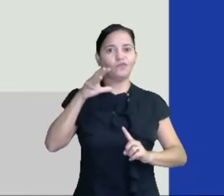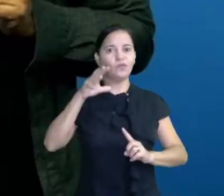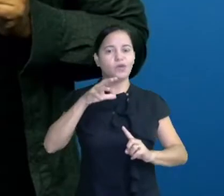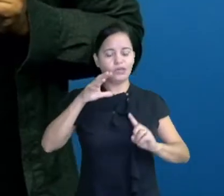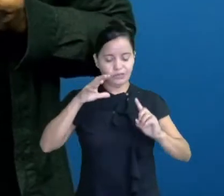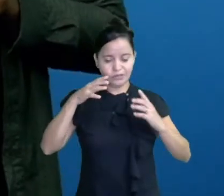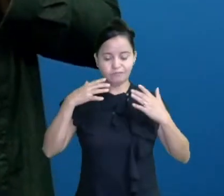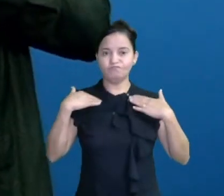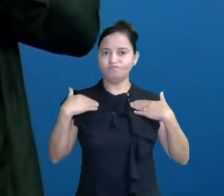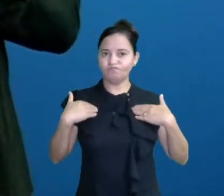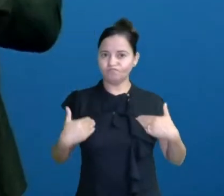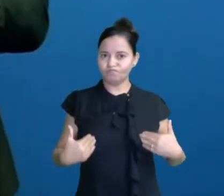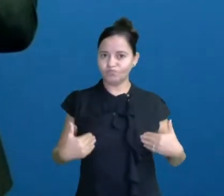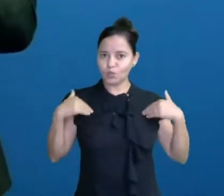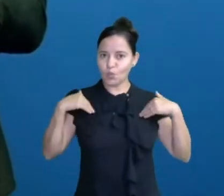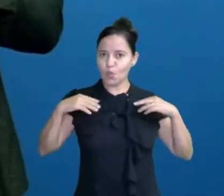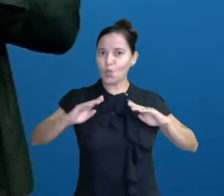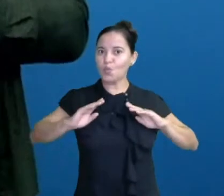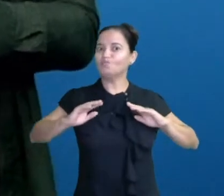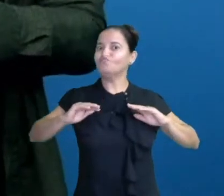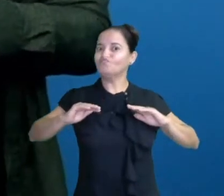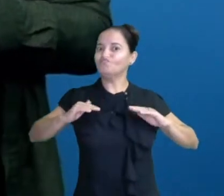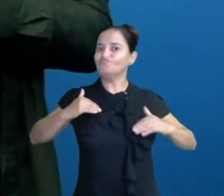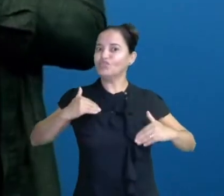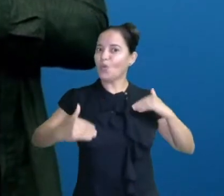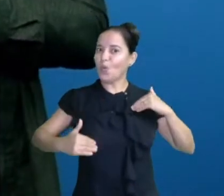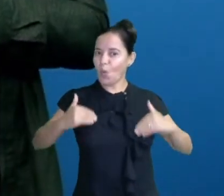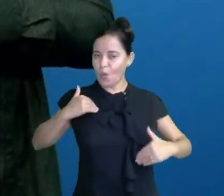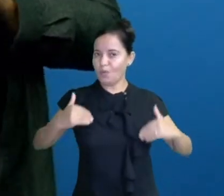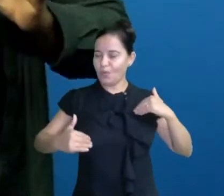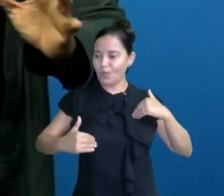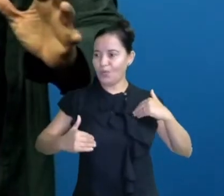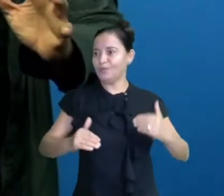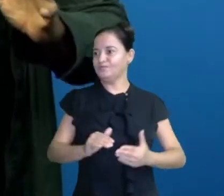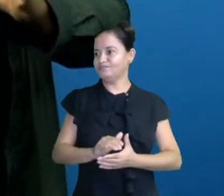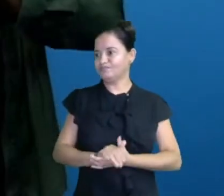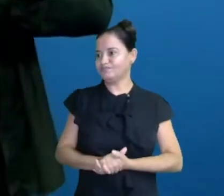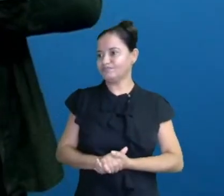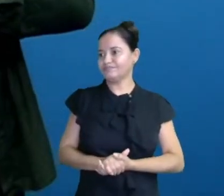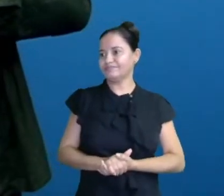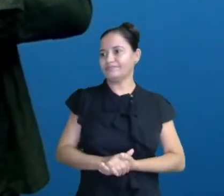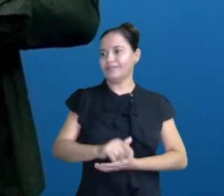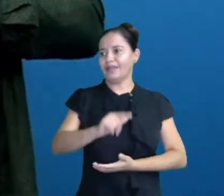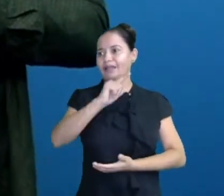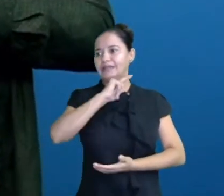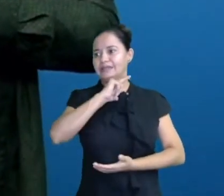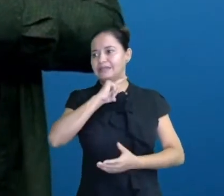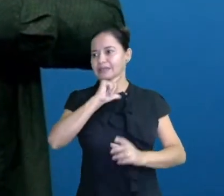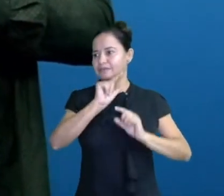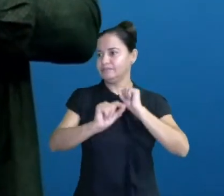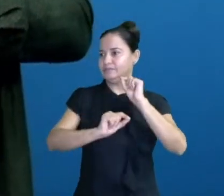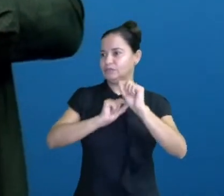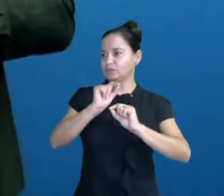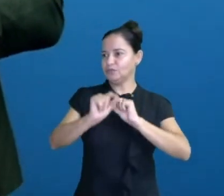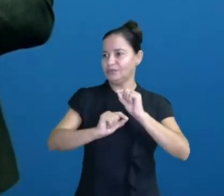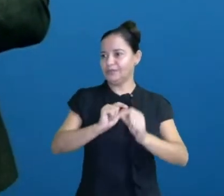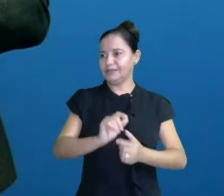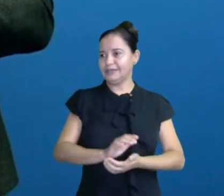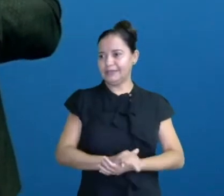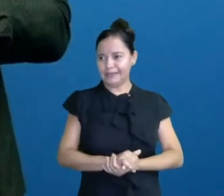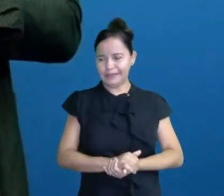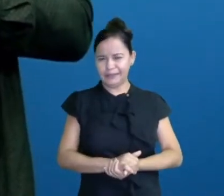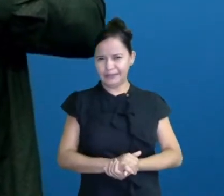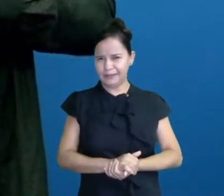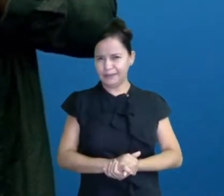Volta aqui para mim, produção. A menarca, gente, geralmente ela ocorre entre os 9 até os 12 anos. Isso vai